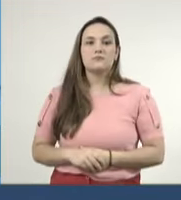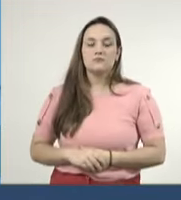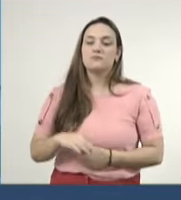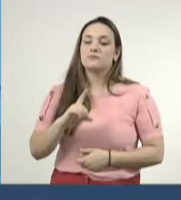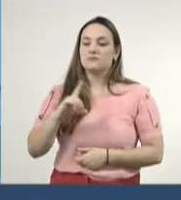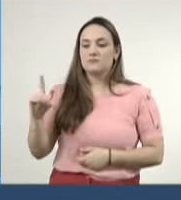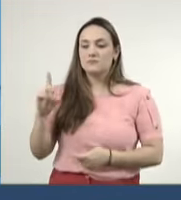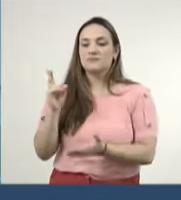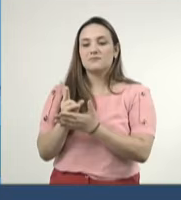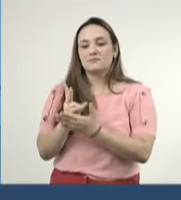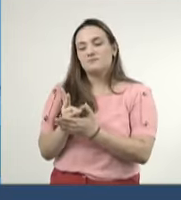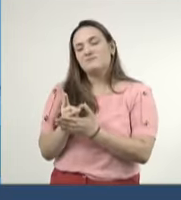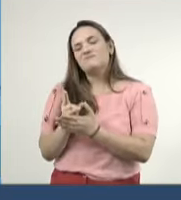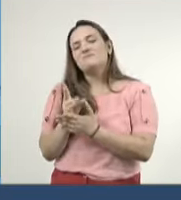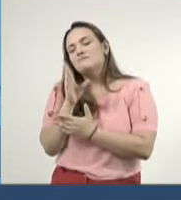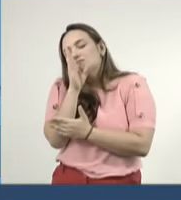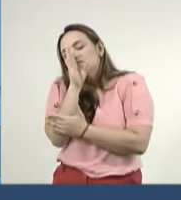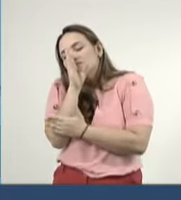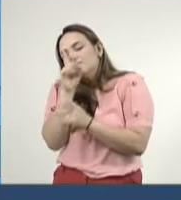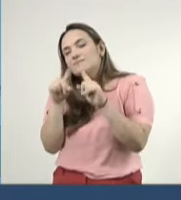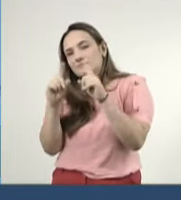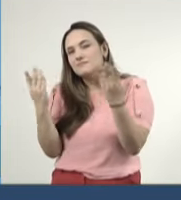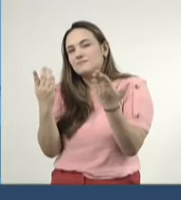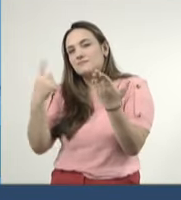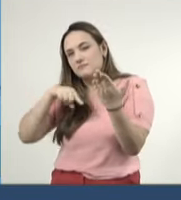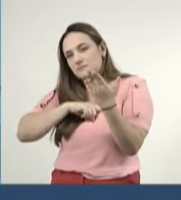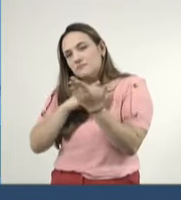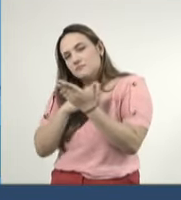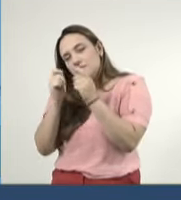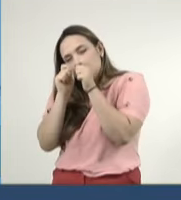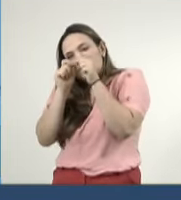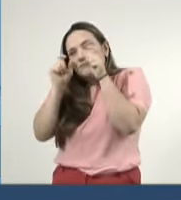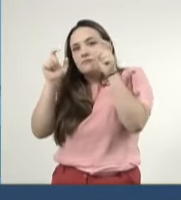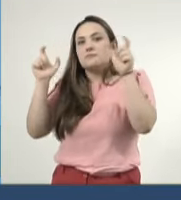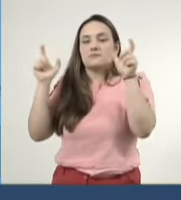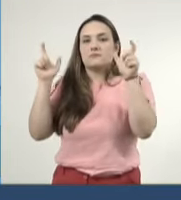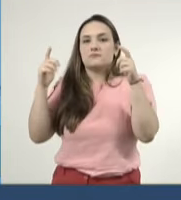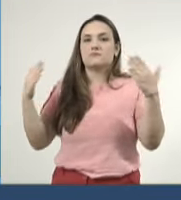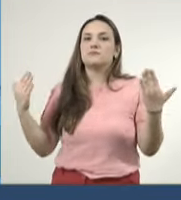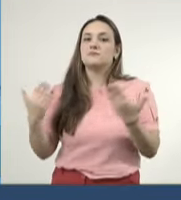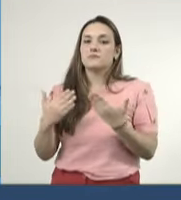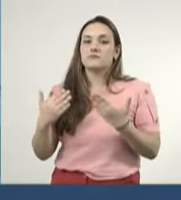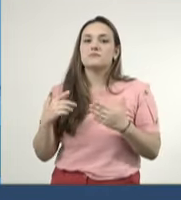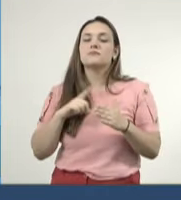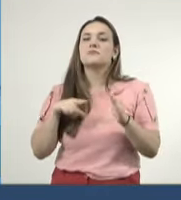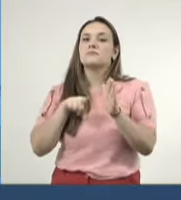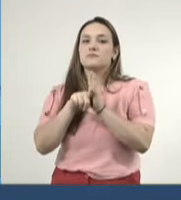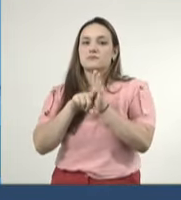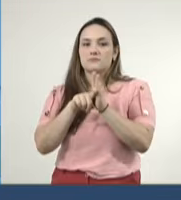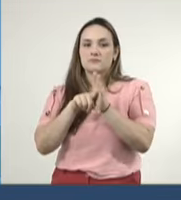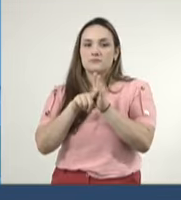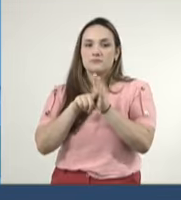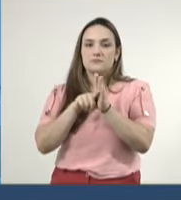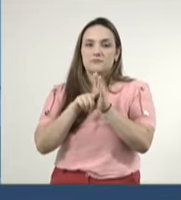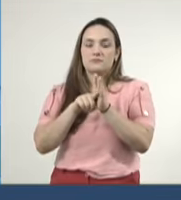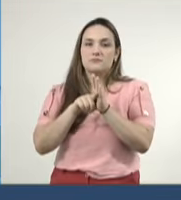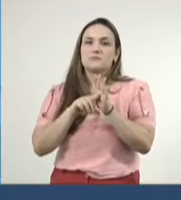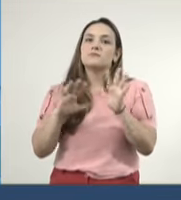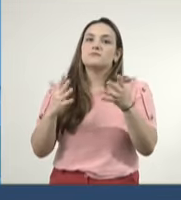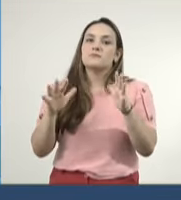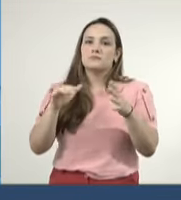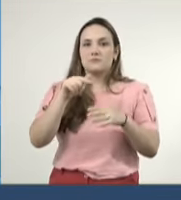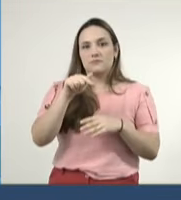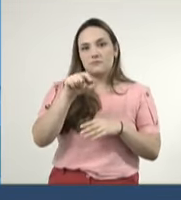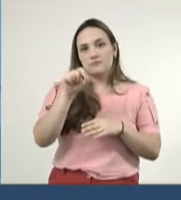muito tempo dormindo, mas agora nós estamos acordados. E, de acordo com o levantamento,